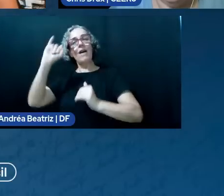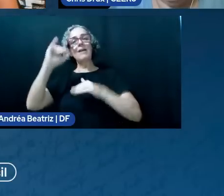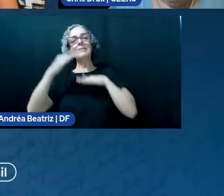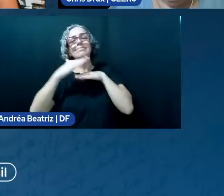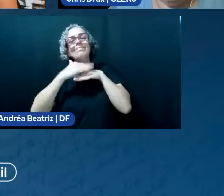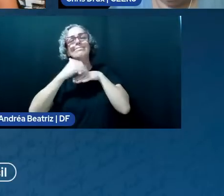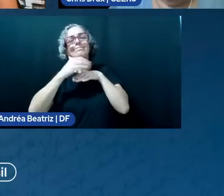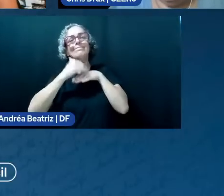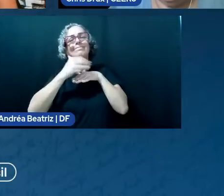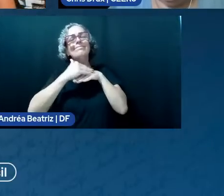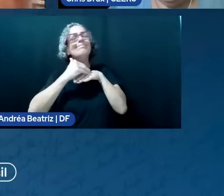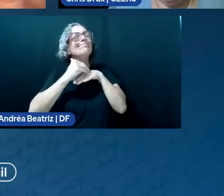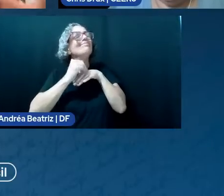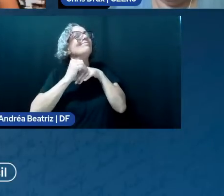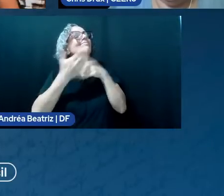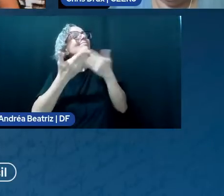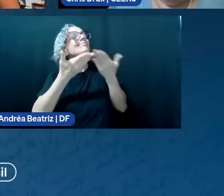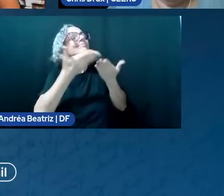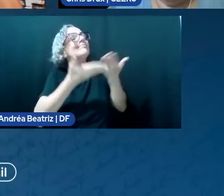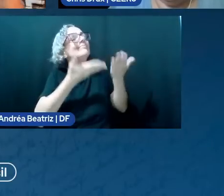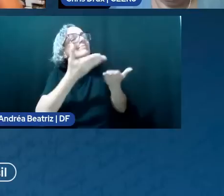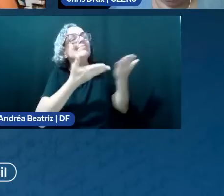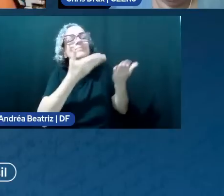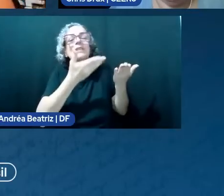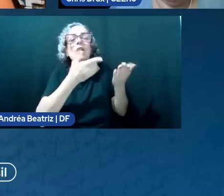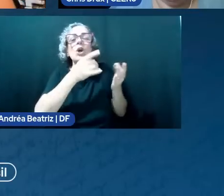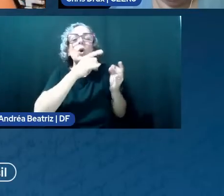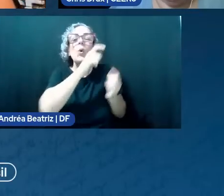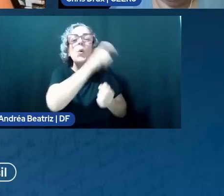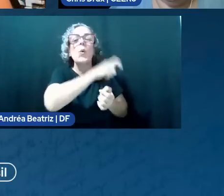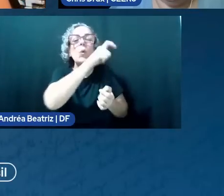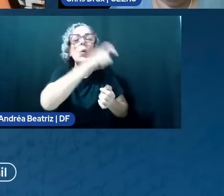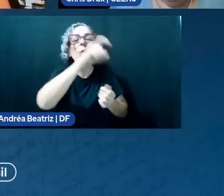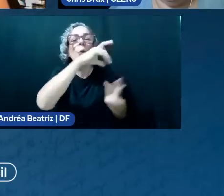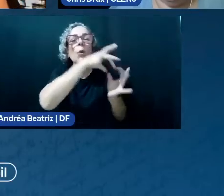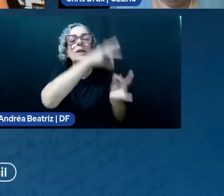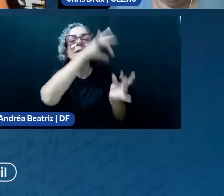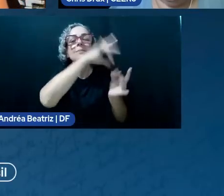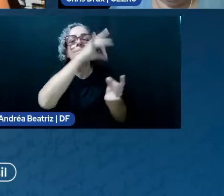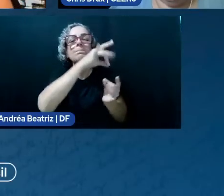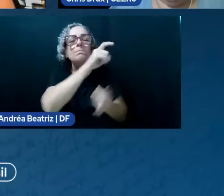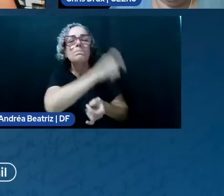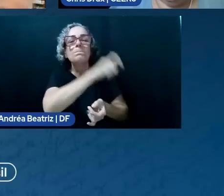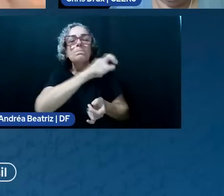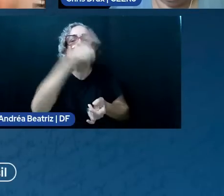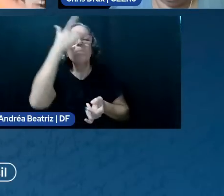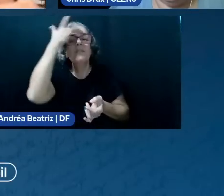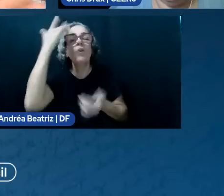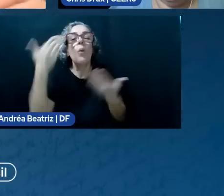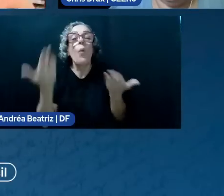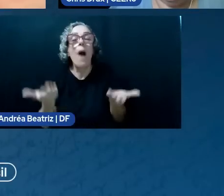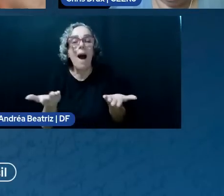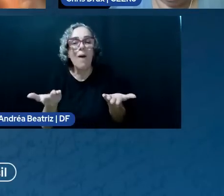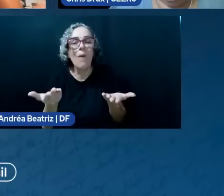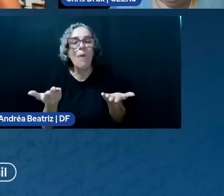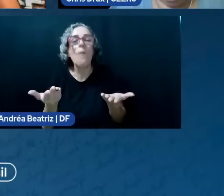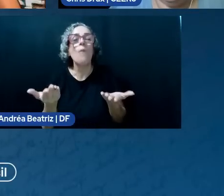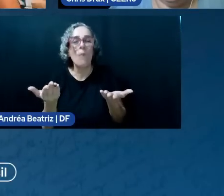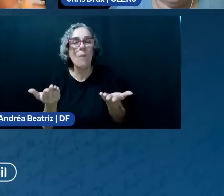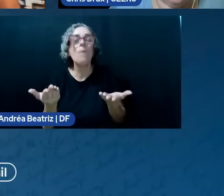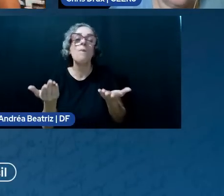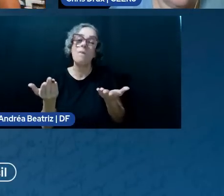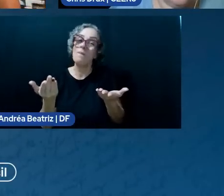de encarnado? Obviamente que ele vai sintonizar, ou ele vai se afeiçoar